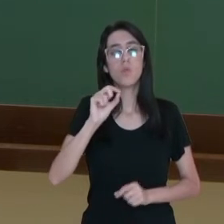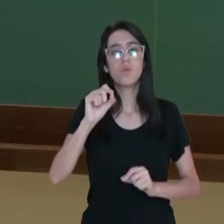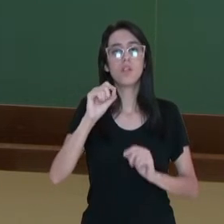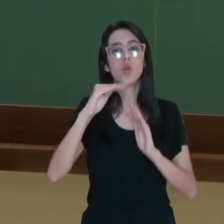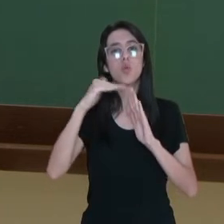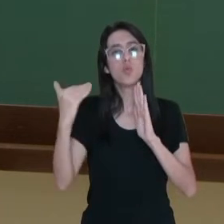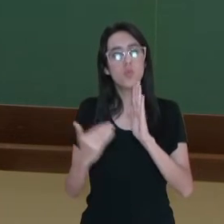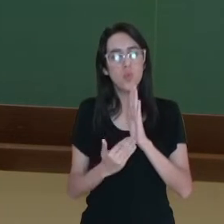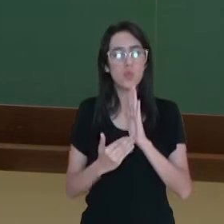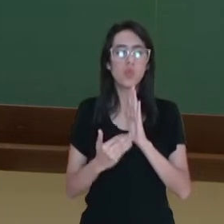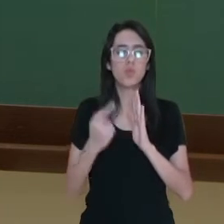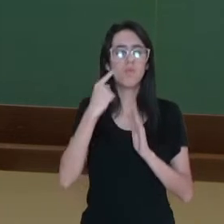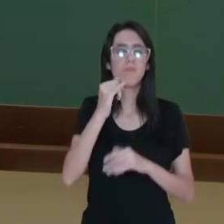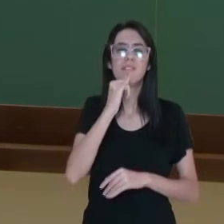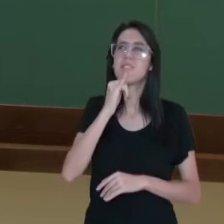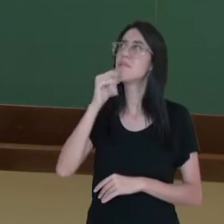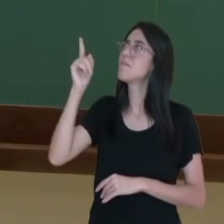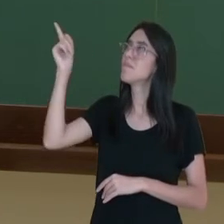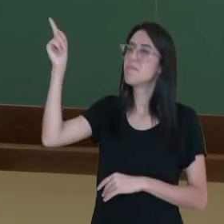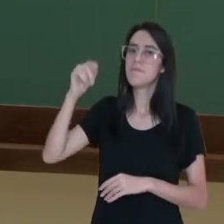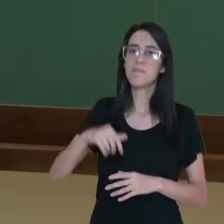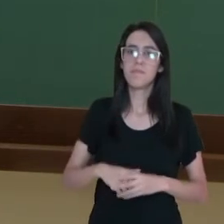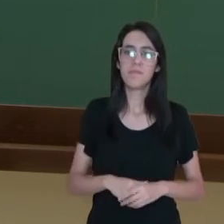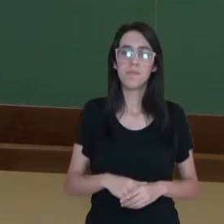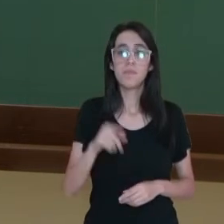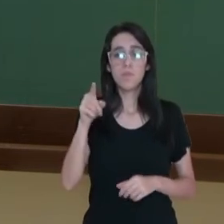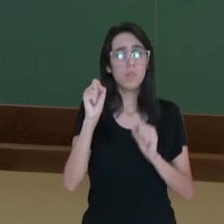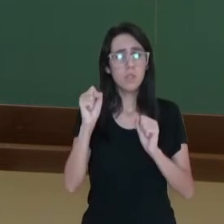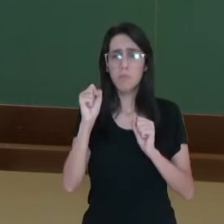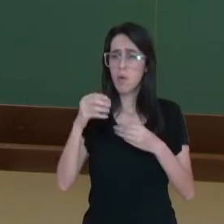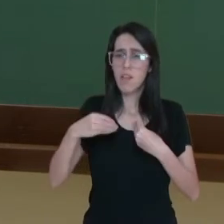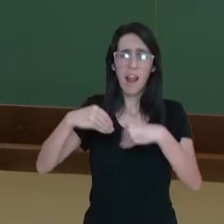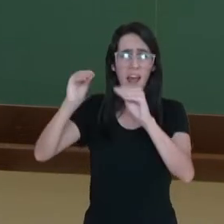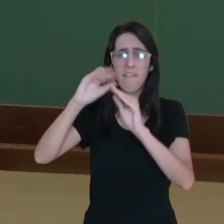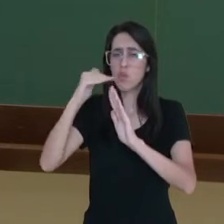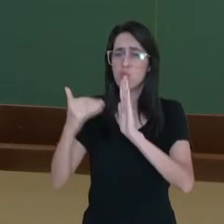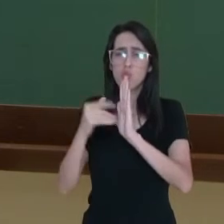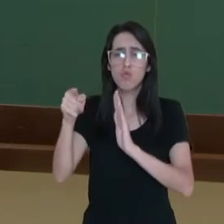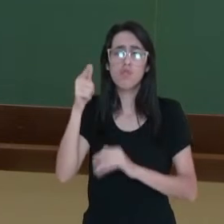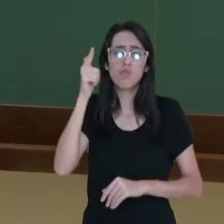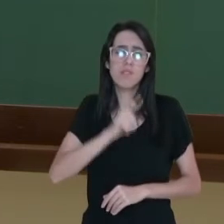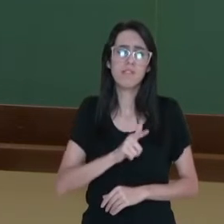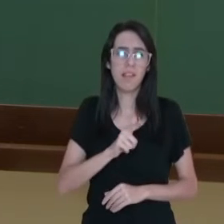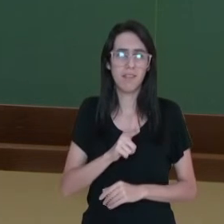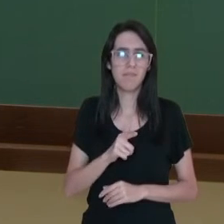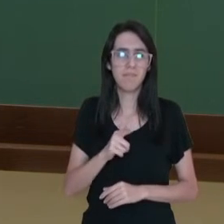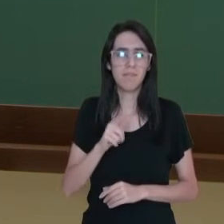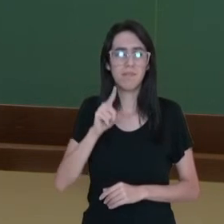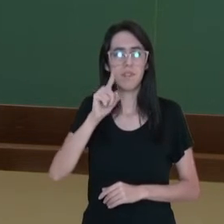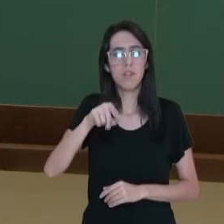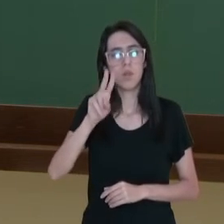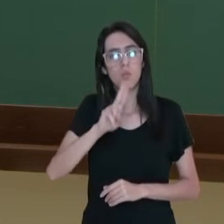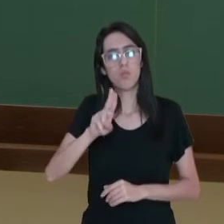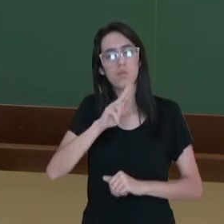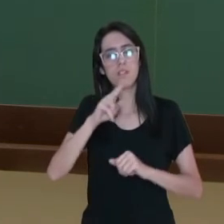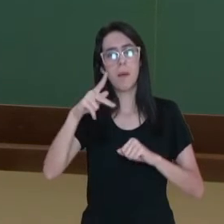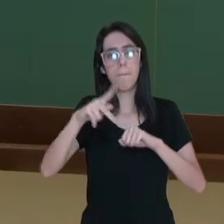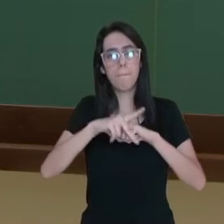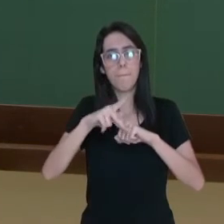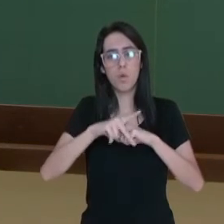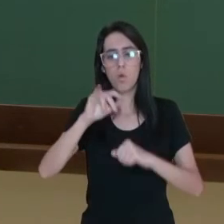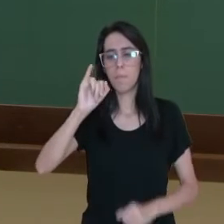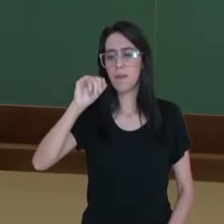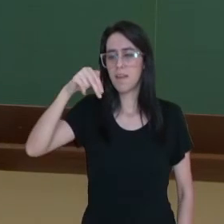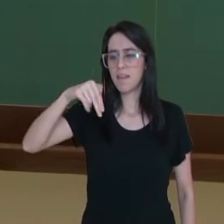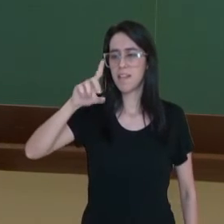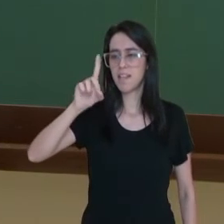e todos. Olha o exemplo, leve tanto quanto conseguir carregar. Então, ele é sempre usado ali com o pronome